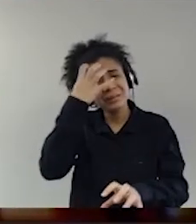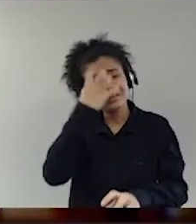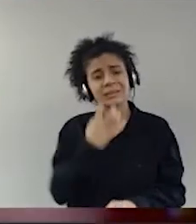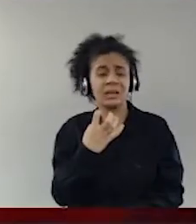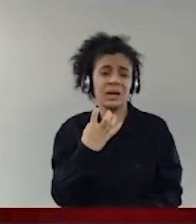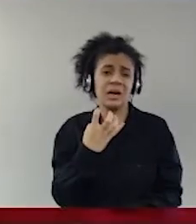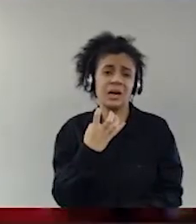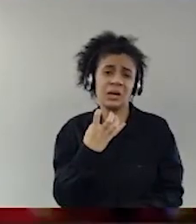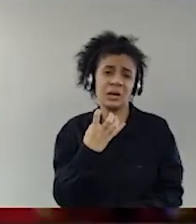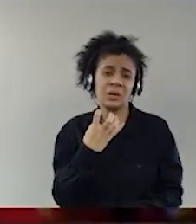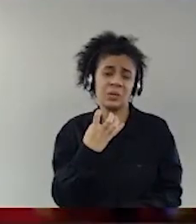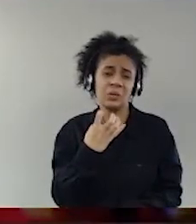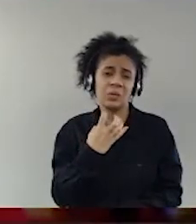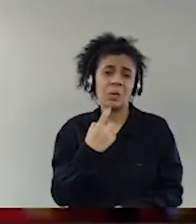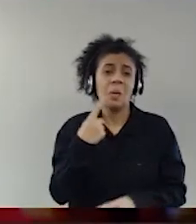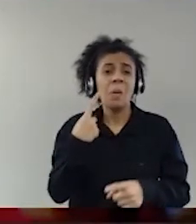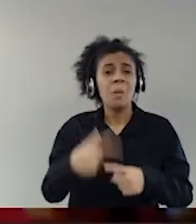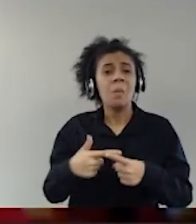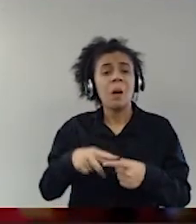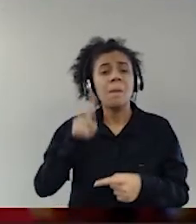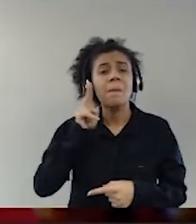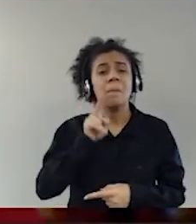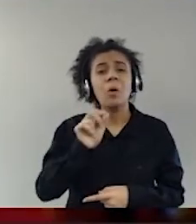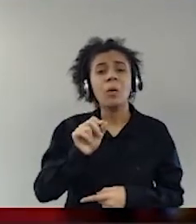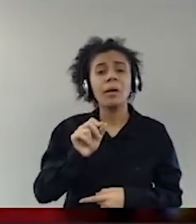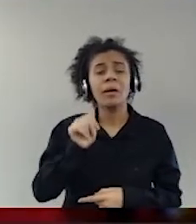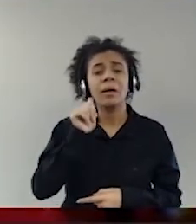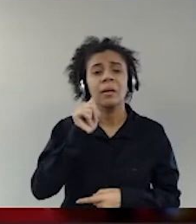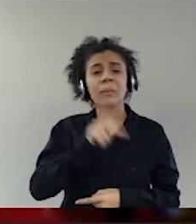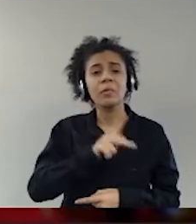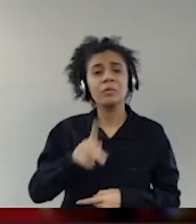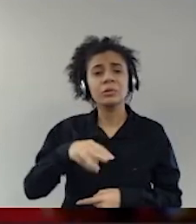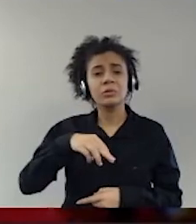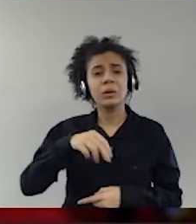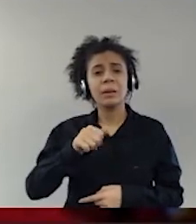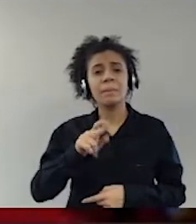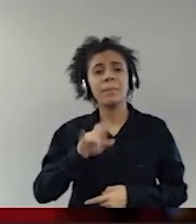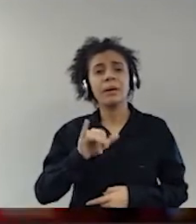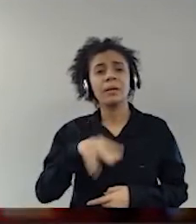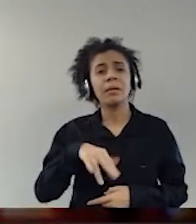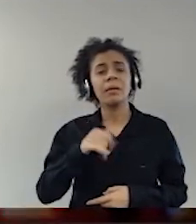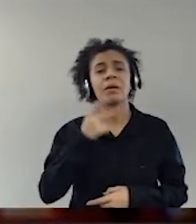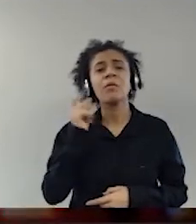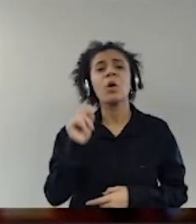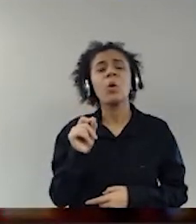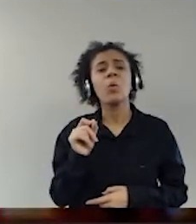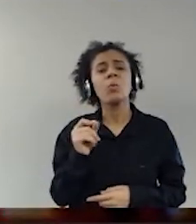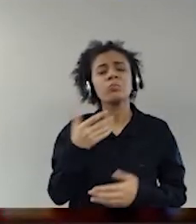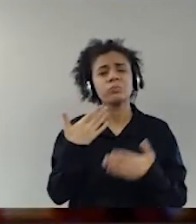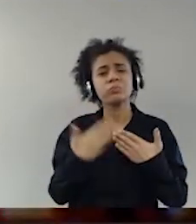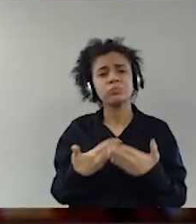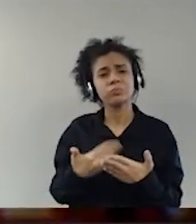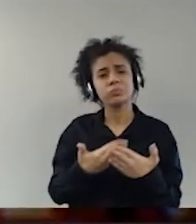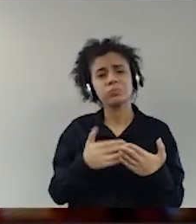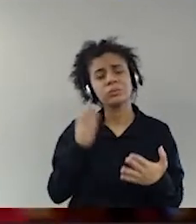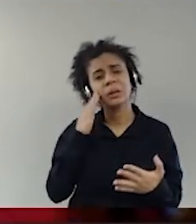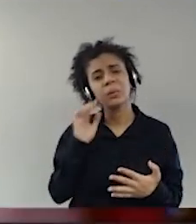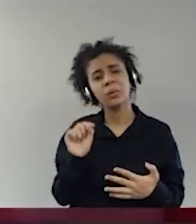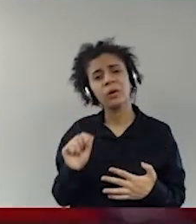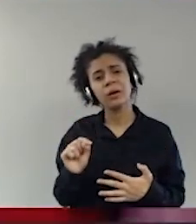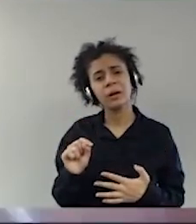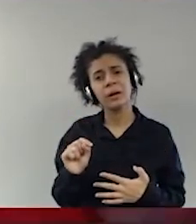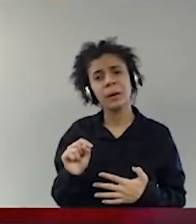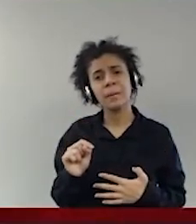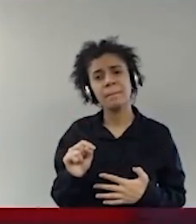política. Ela mostra o que a professora Marilena Chauí já nos relatou pelos seus estudos